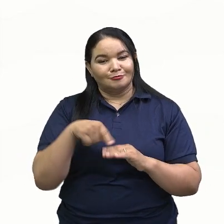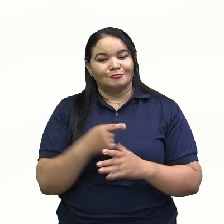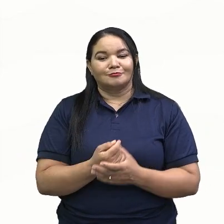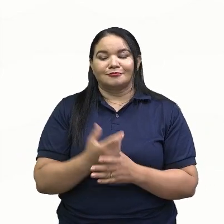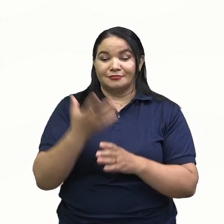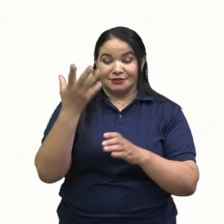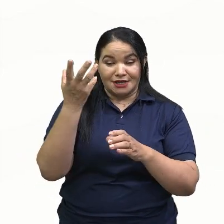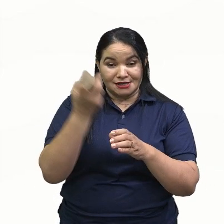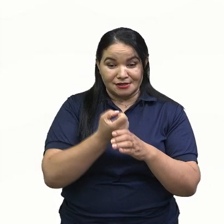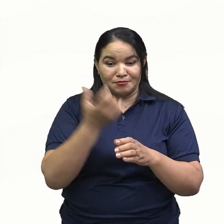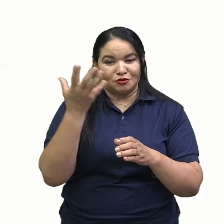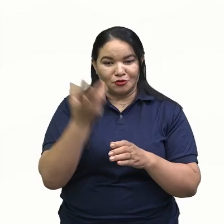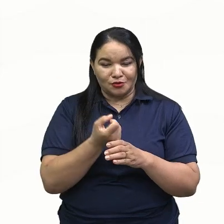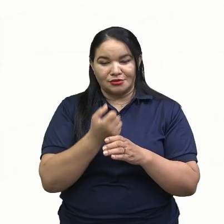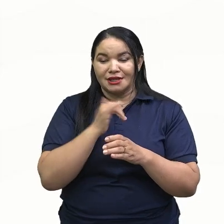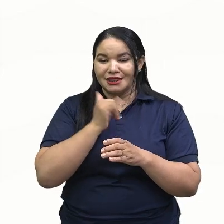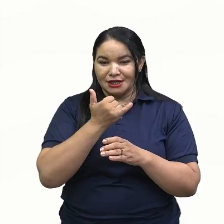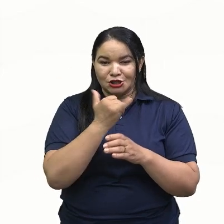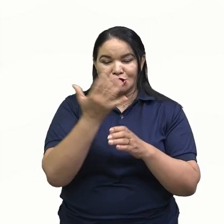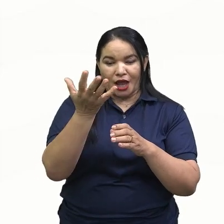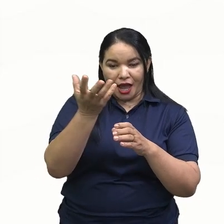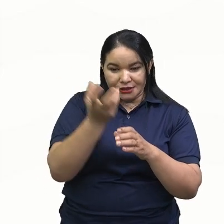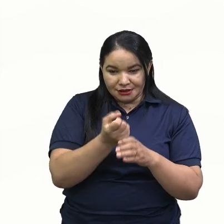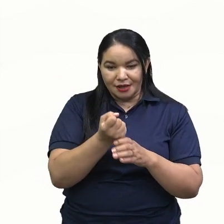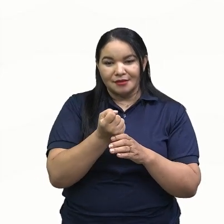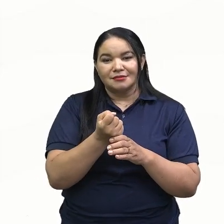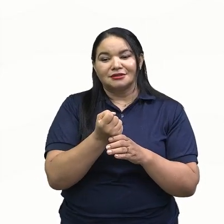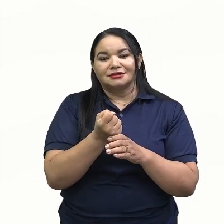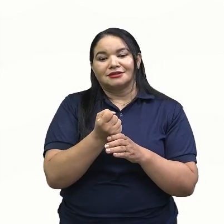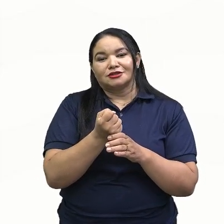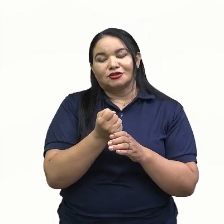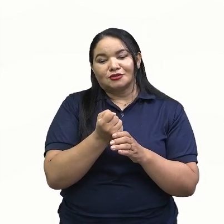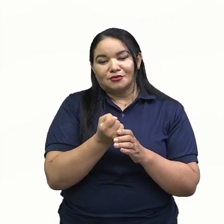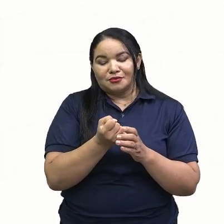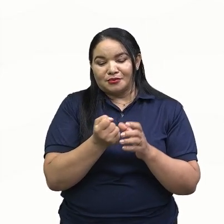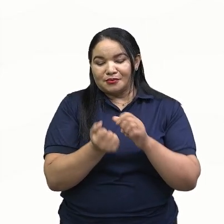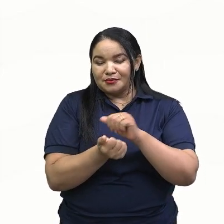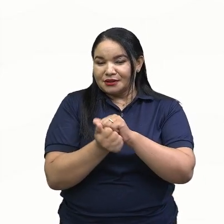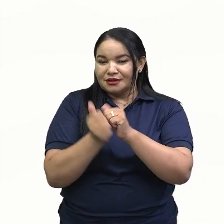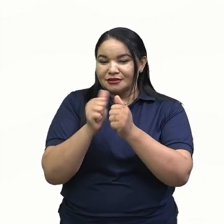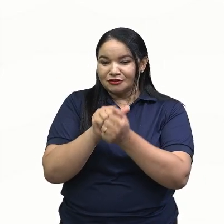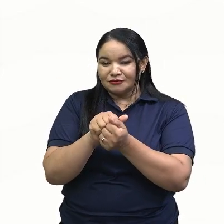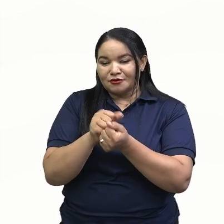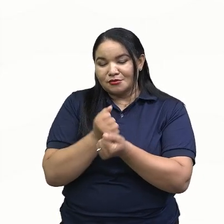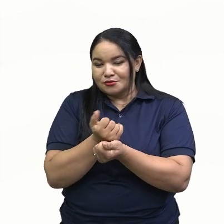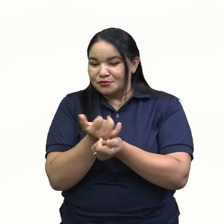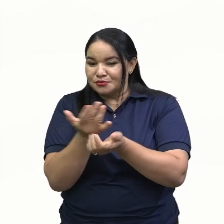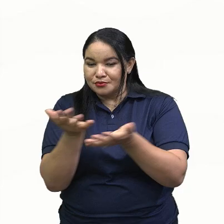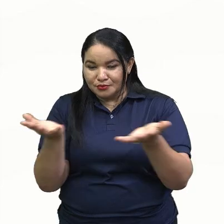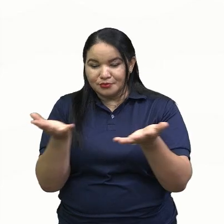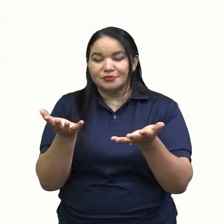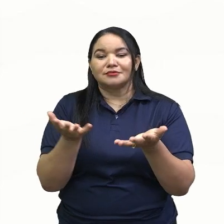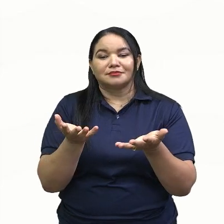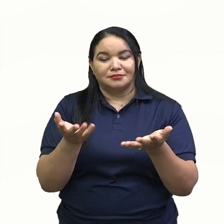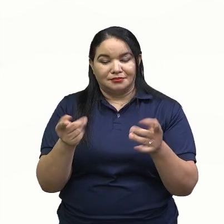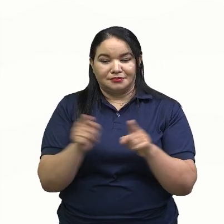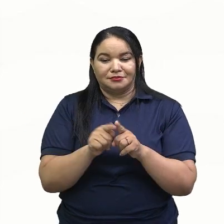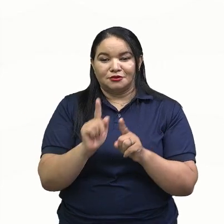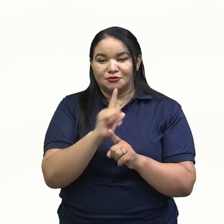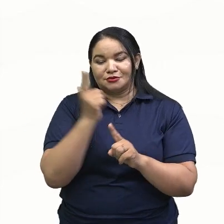eles têm essa energia elétrica, ela recebe essa energia elétrica e transformam em